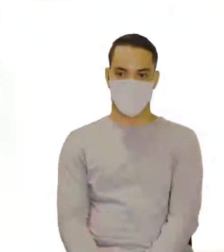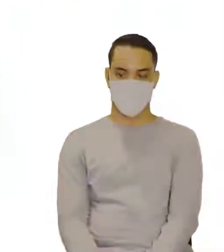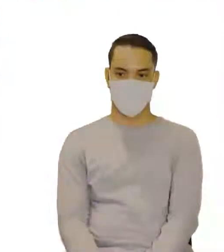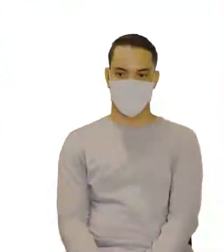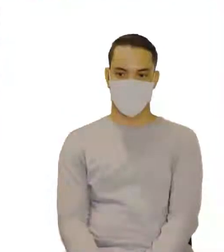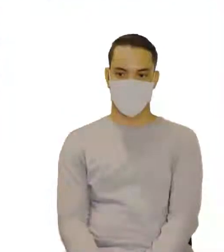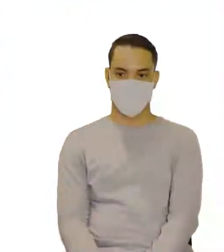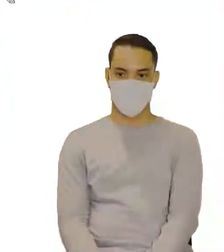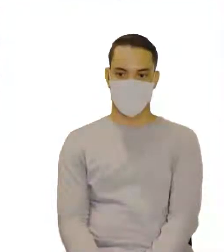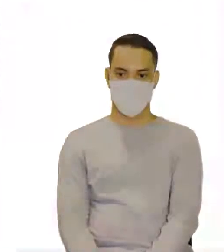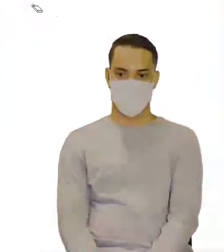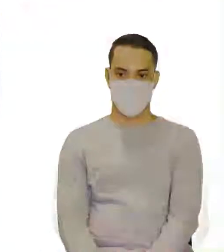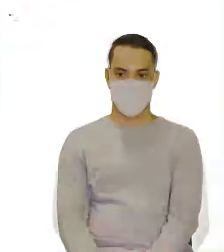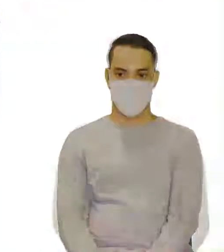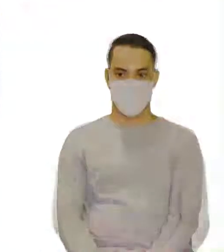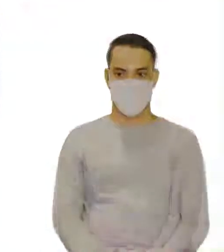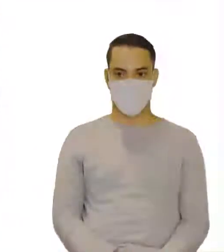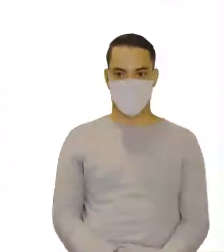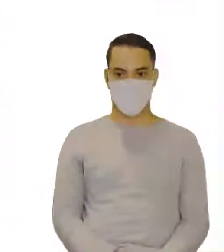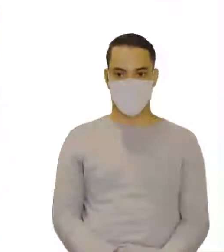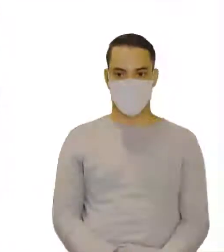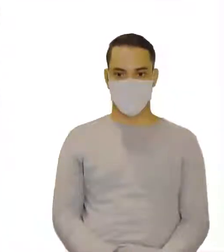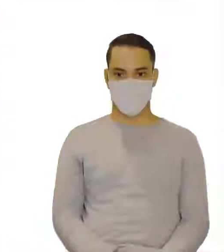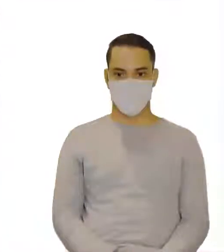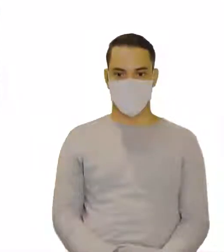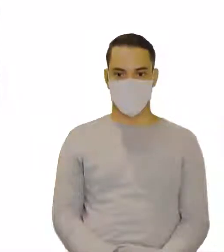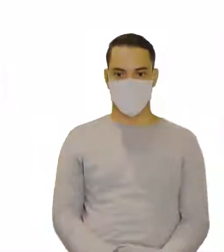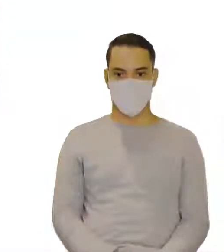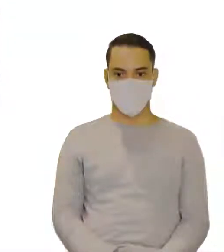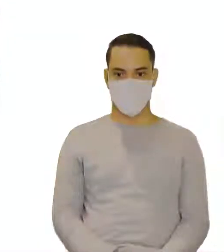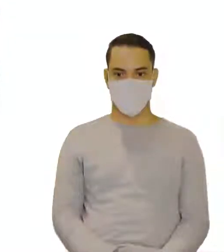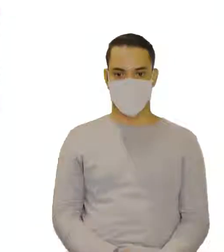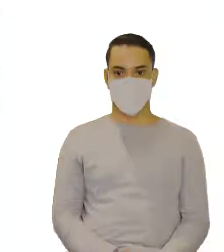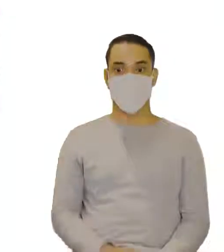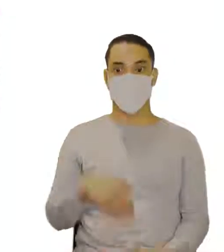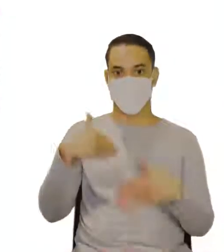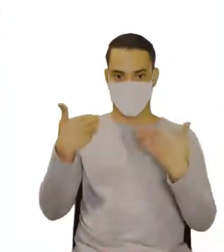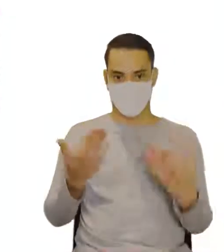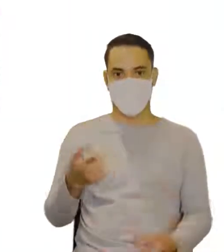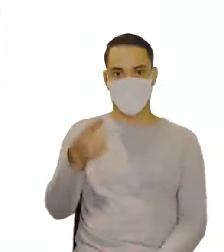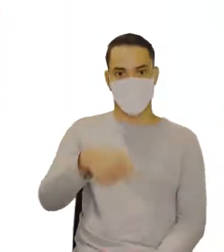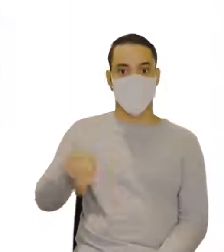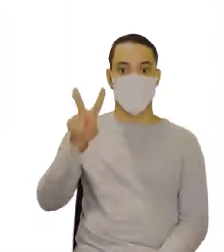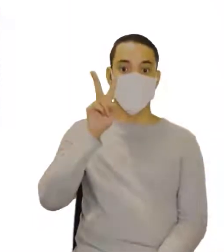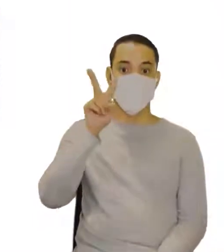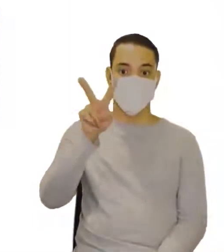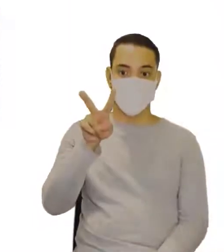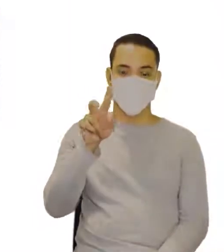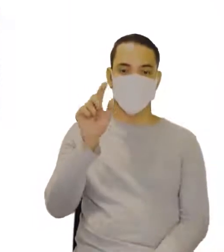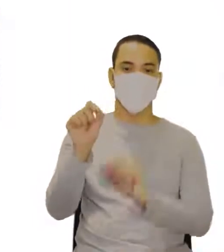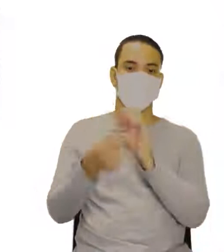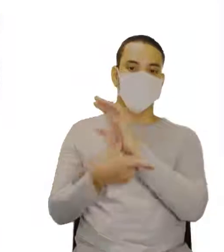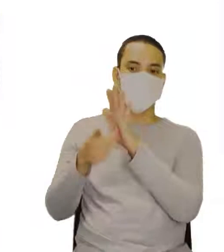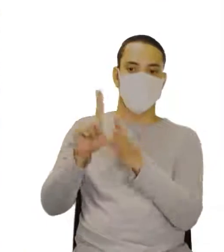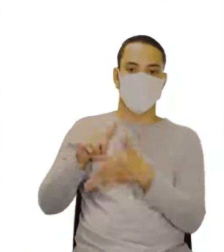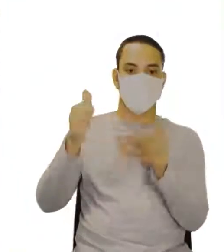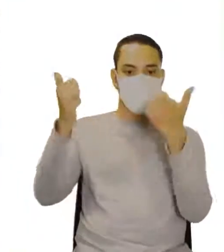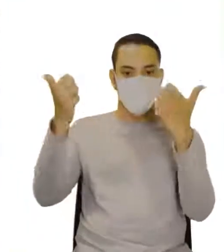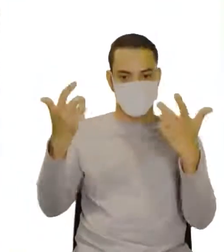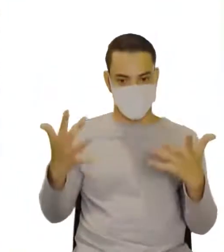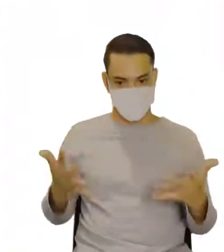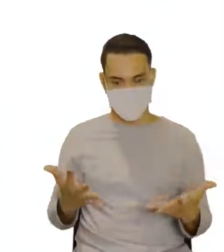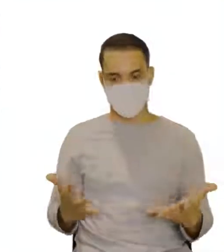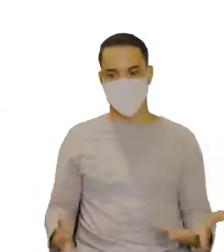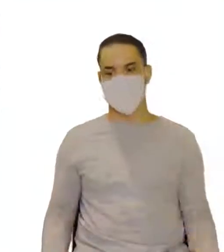Pronto, então aqui, pessoal, vocês podem observar. Então aqui, pessoal, olha só, como vocês podem ver, ó, como eu tinha falado para